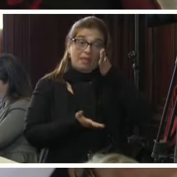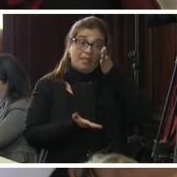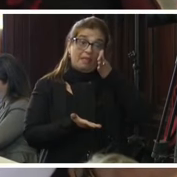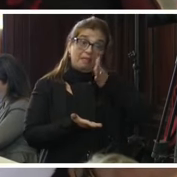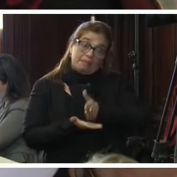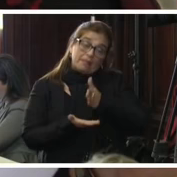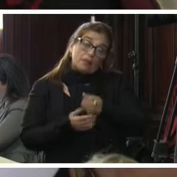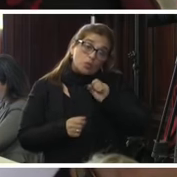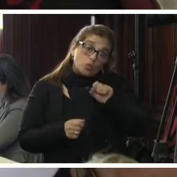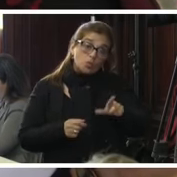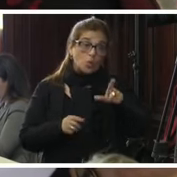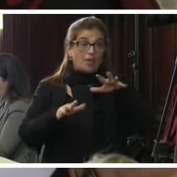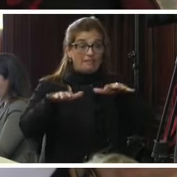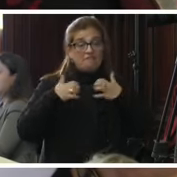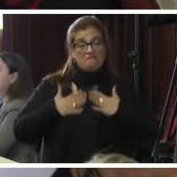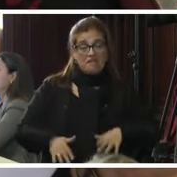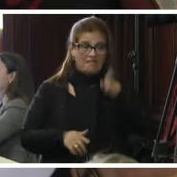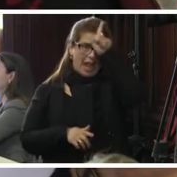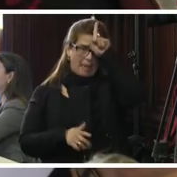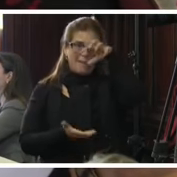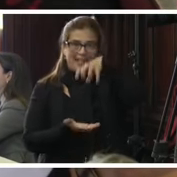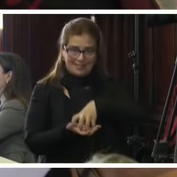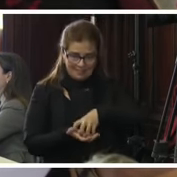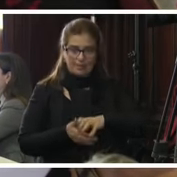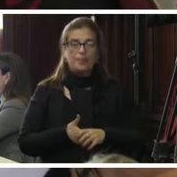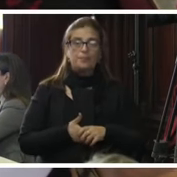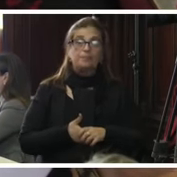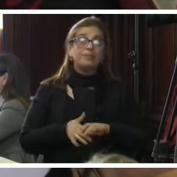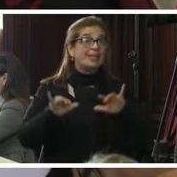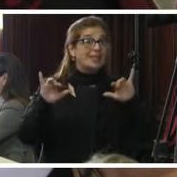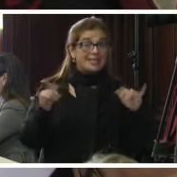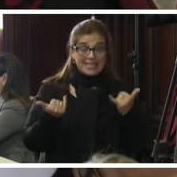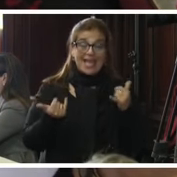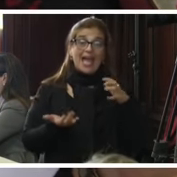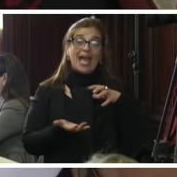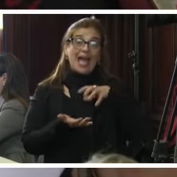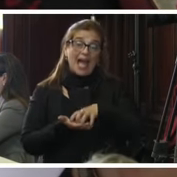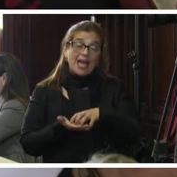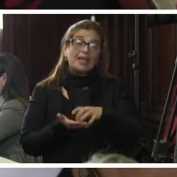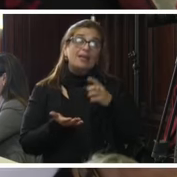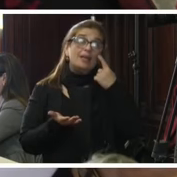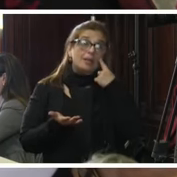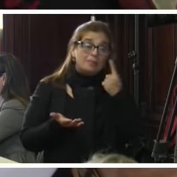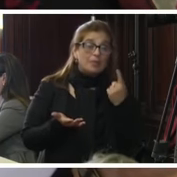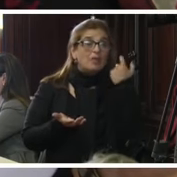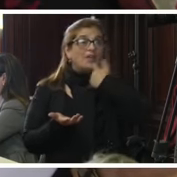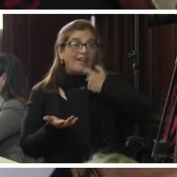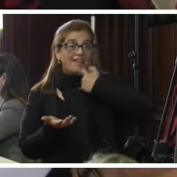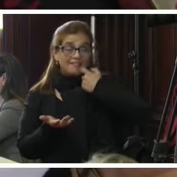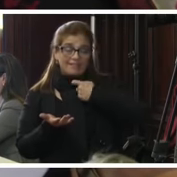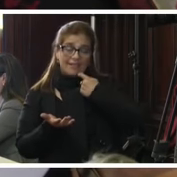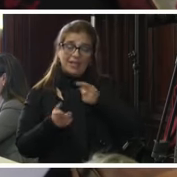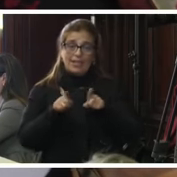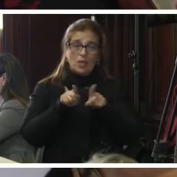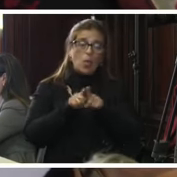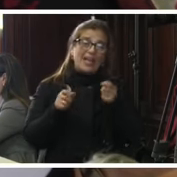e cidadãs do Alemão. No mês de agosto, foi a vez da favela Jacarezinho e Manguinhos sofrerem uma incursão com cerca de